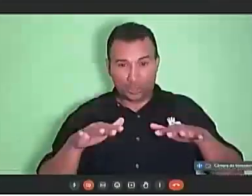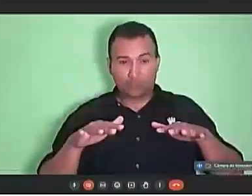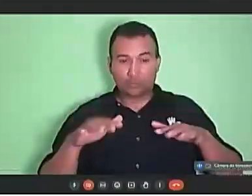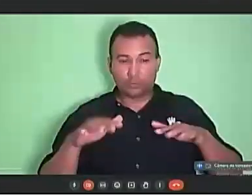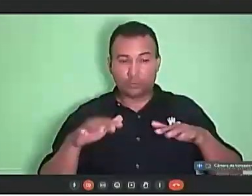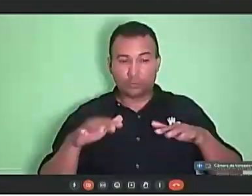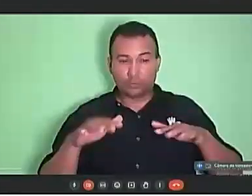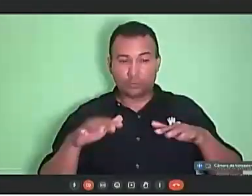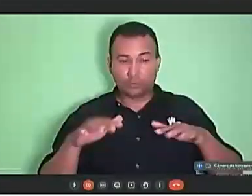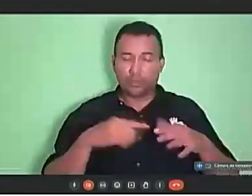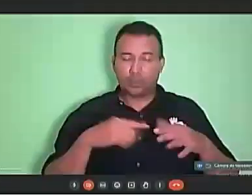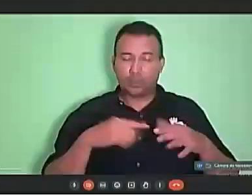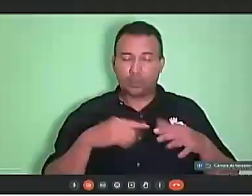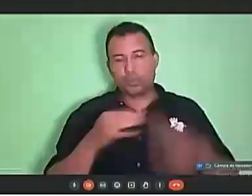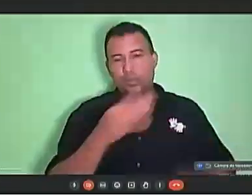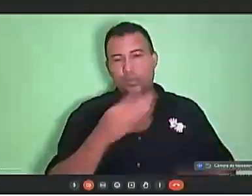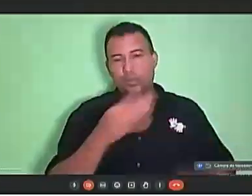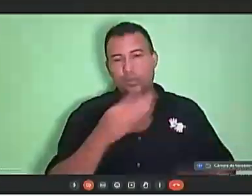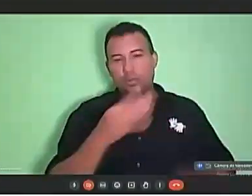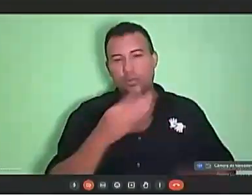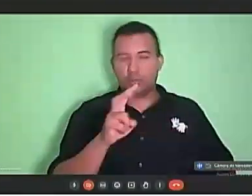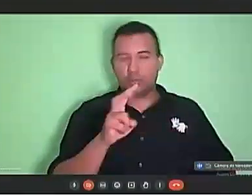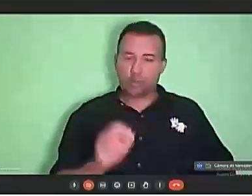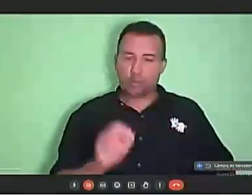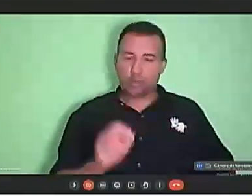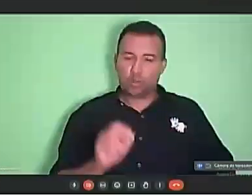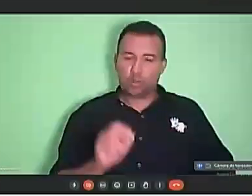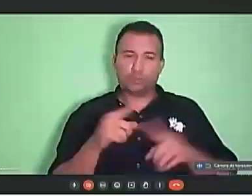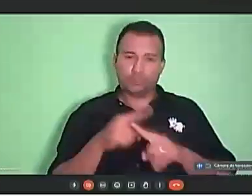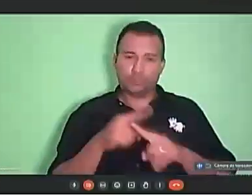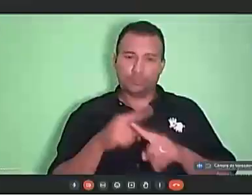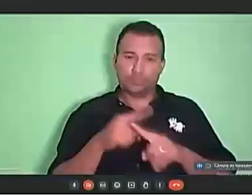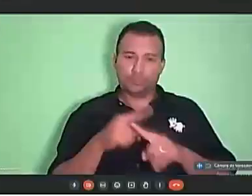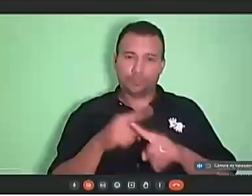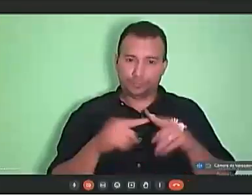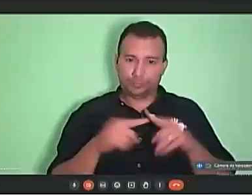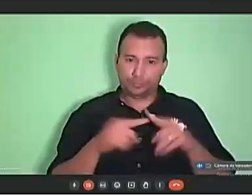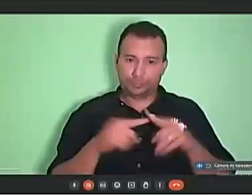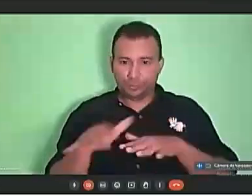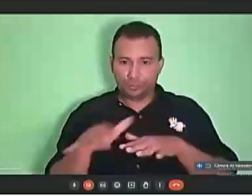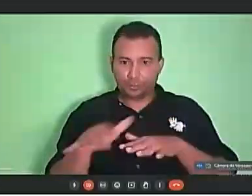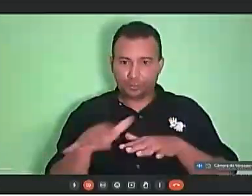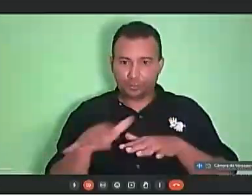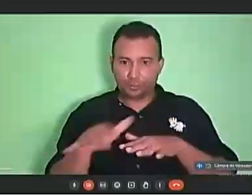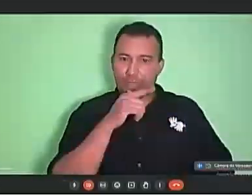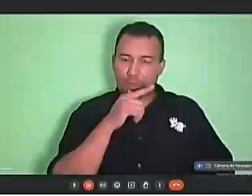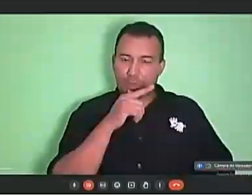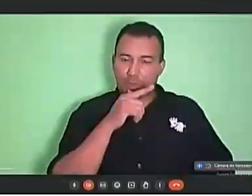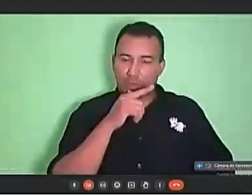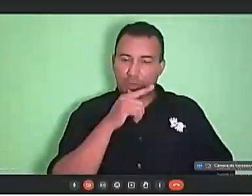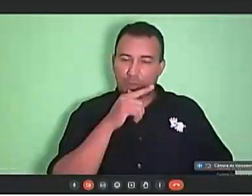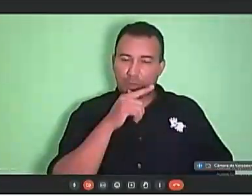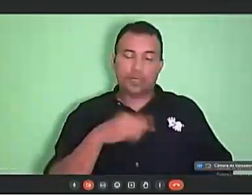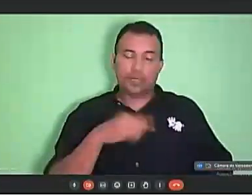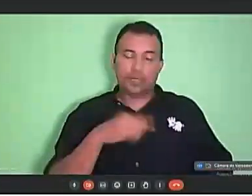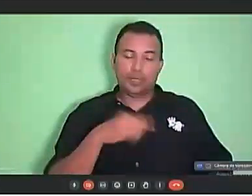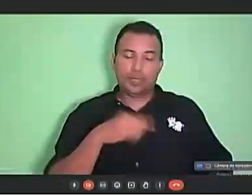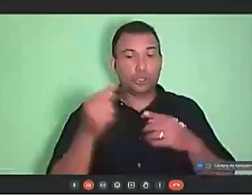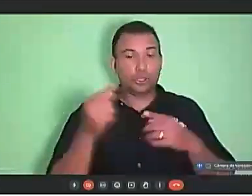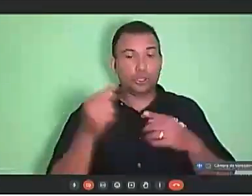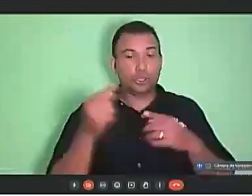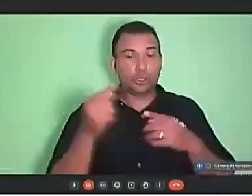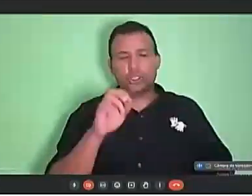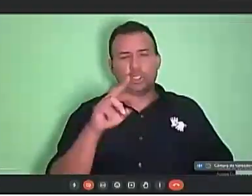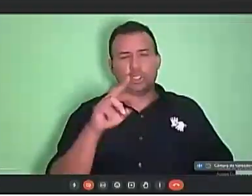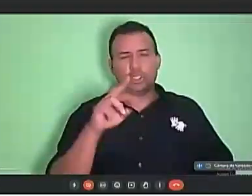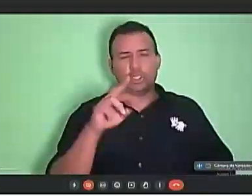torno de 450, que é a média aqui, a declividade da linha d'água das cidades gêmeas a Porto Vitória é 5 centímetros por quilômetro.